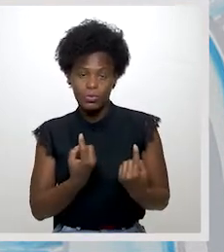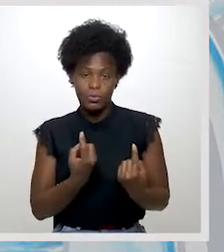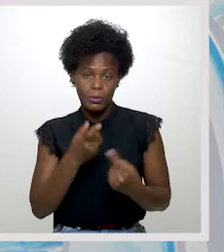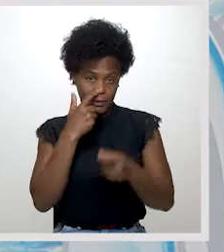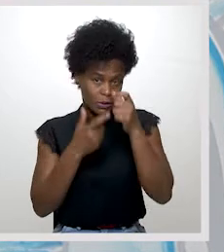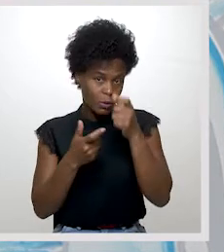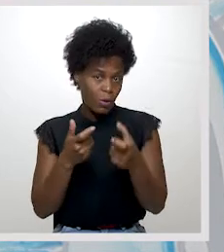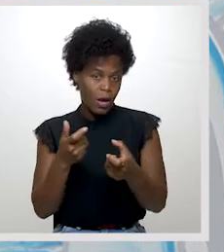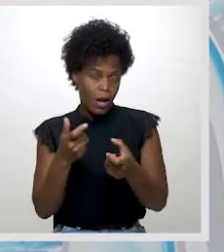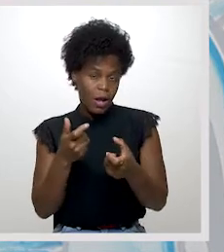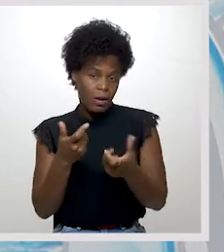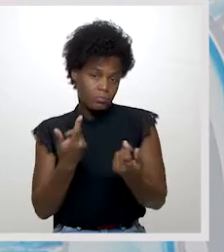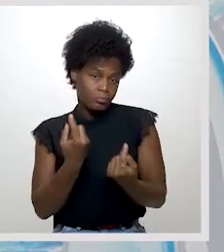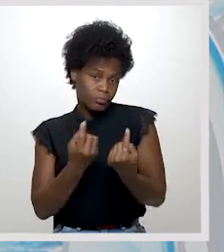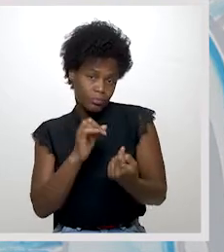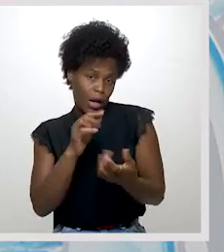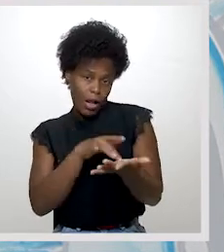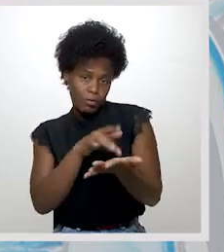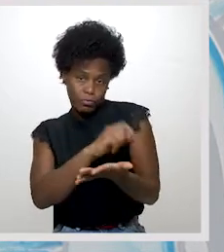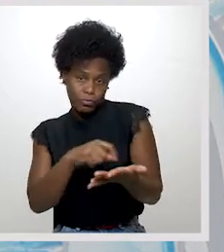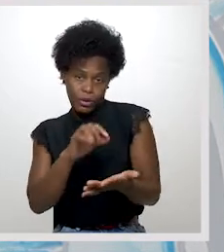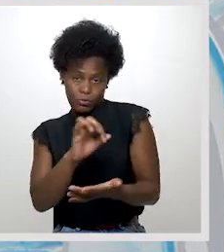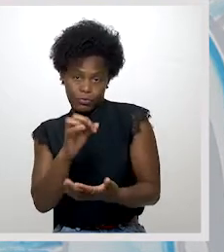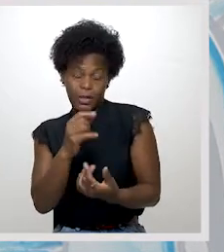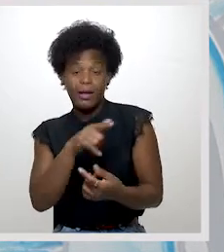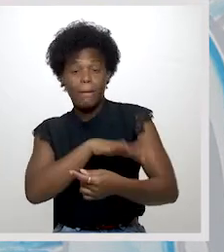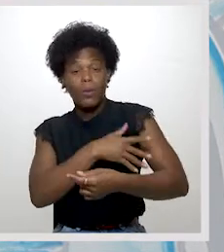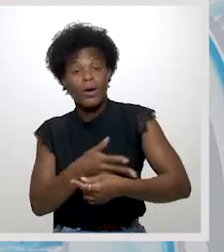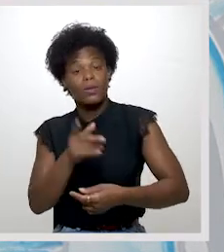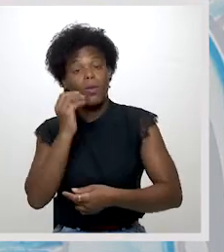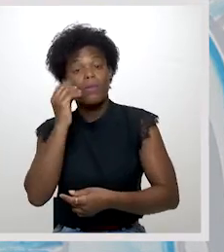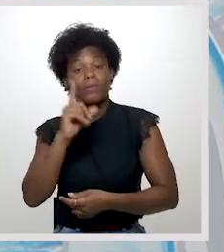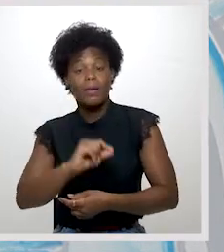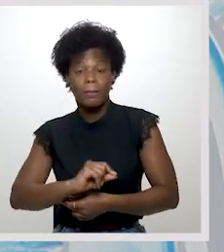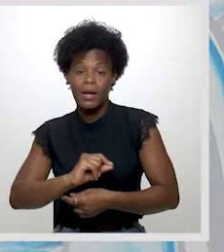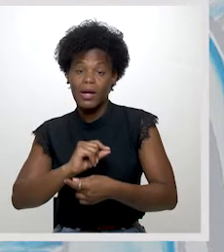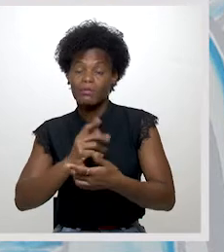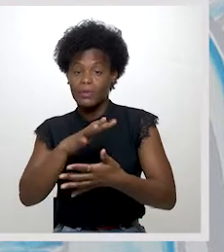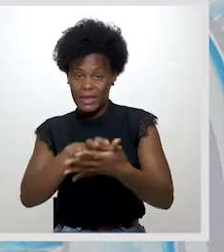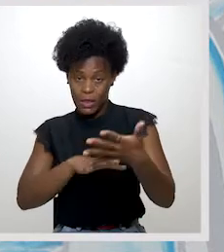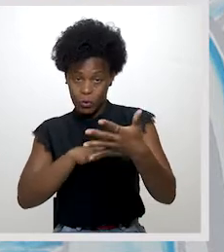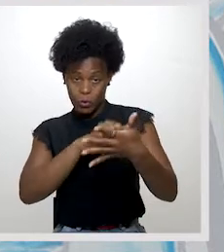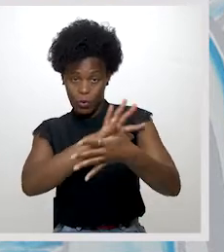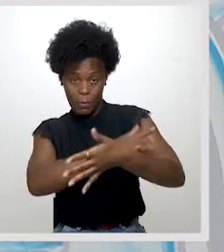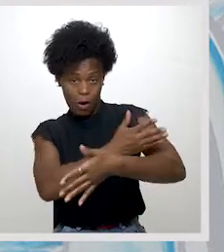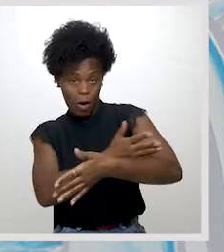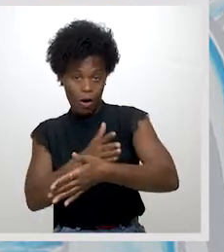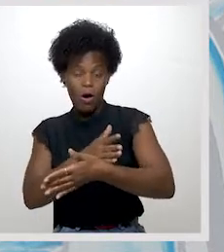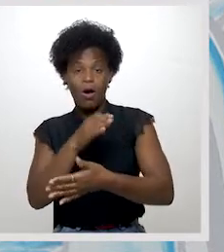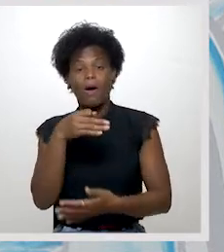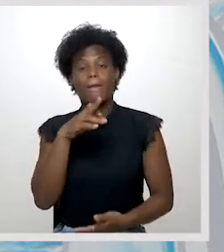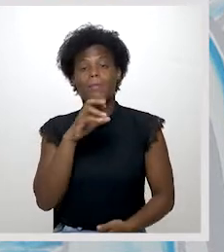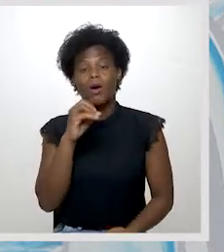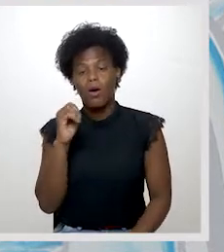os autores, alguns dos seus autores, tanto na poética como também na prosa, que são